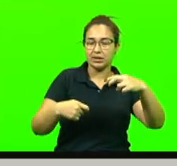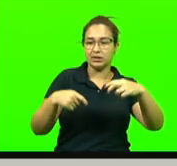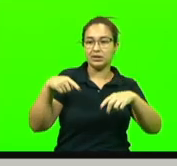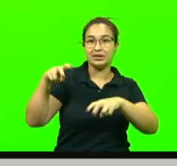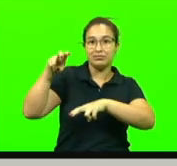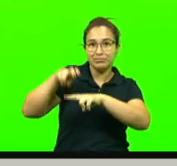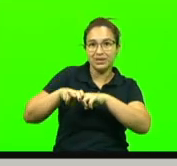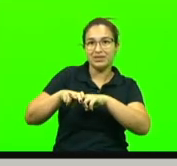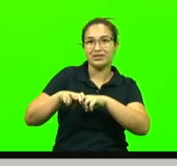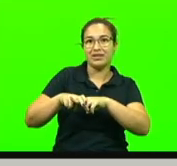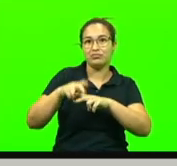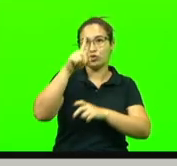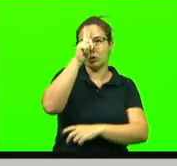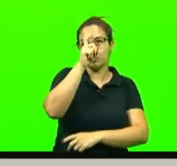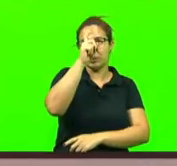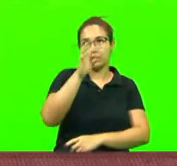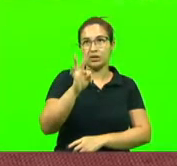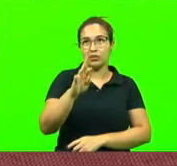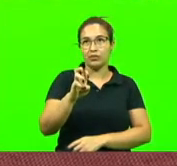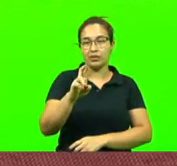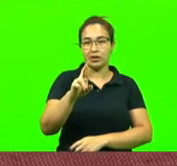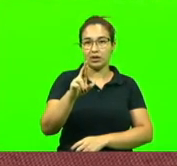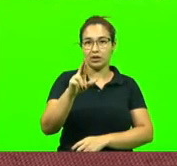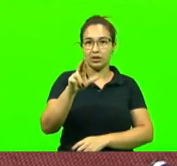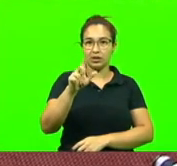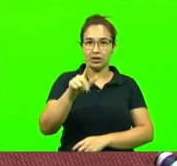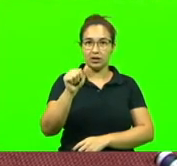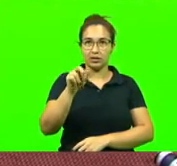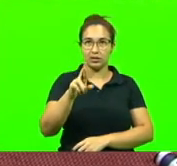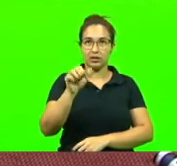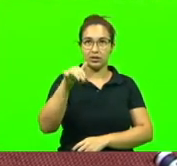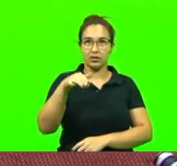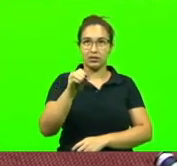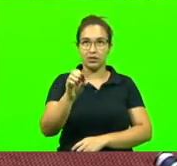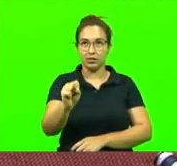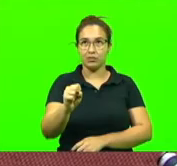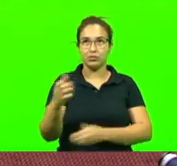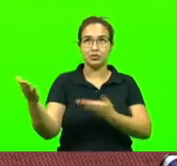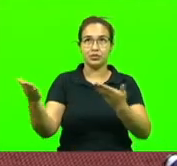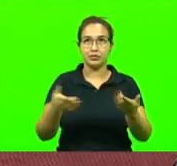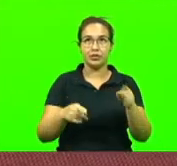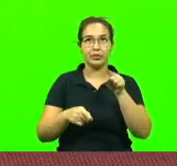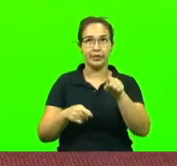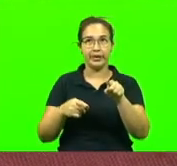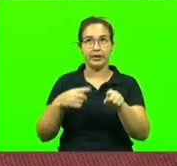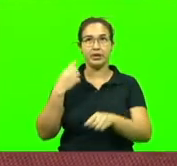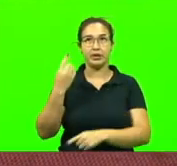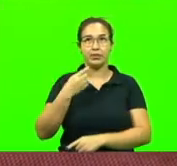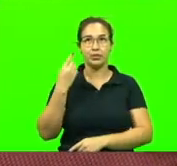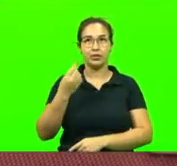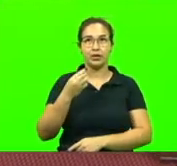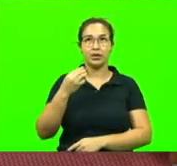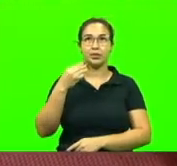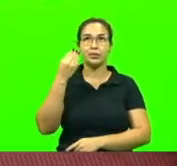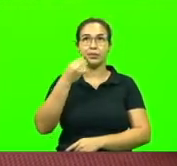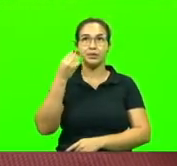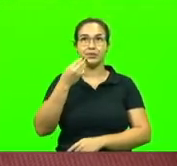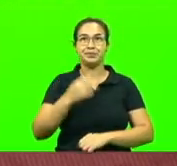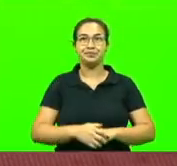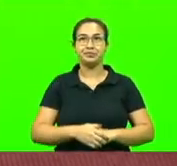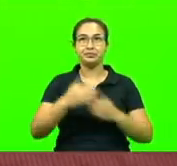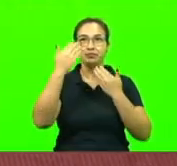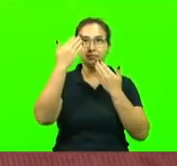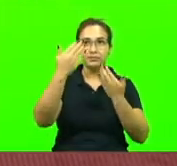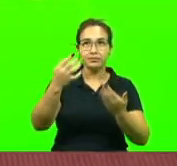Tereza Ramos. Em discussão, com a palavra o deputado autor Márcio Machado. Obrigado,